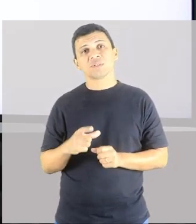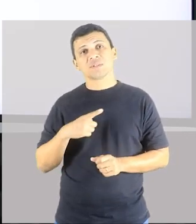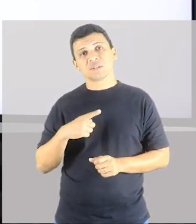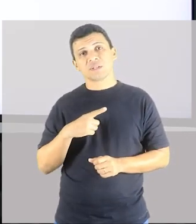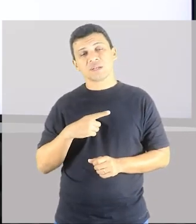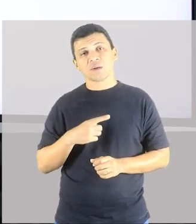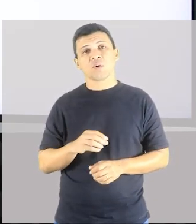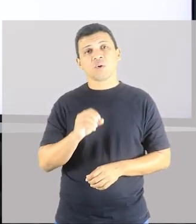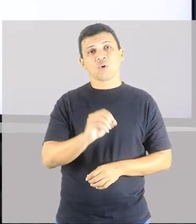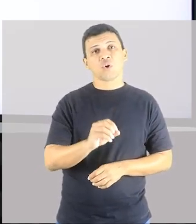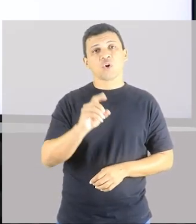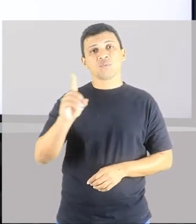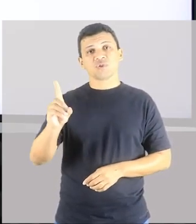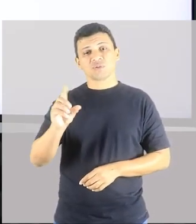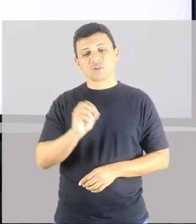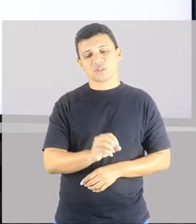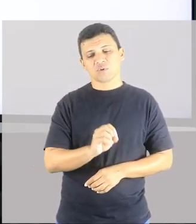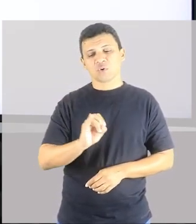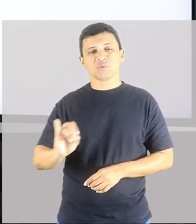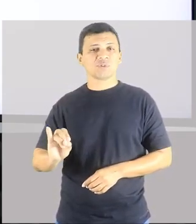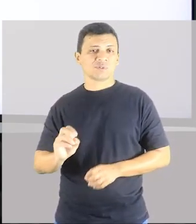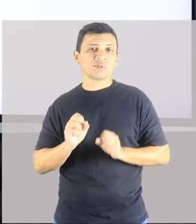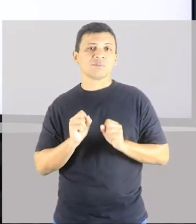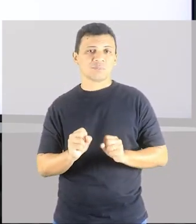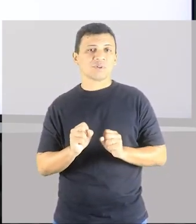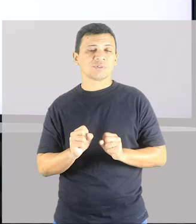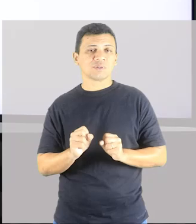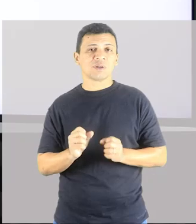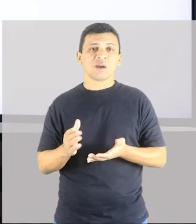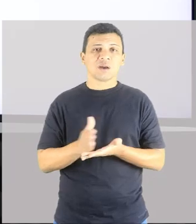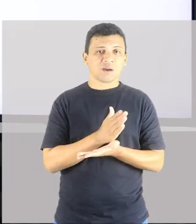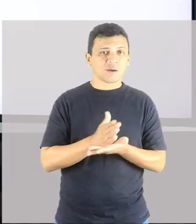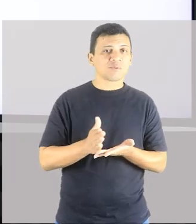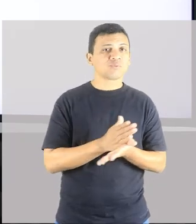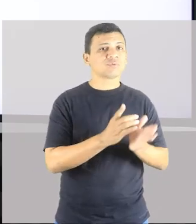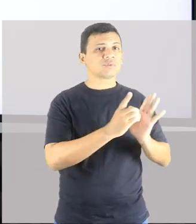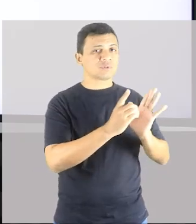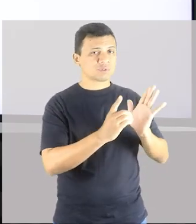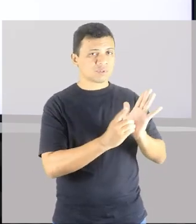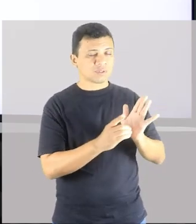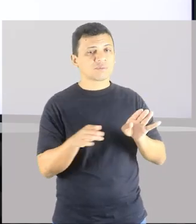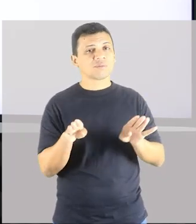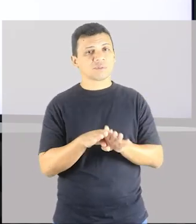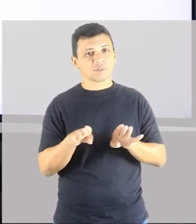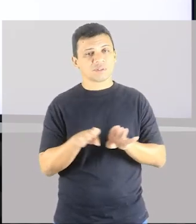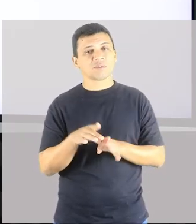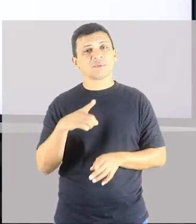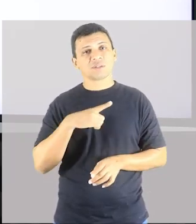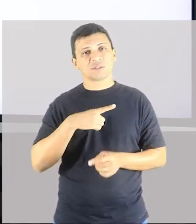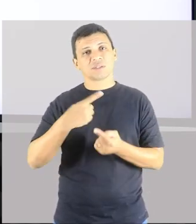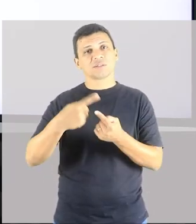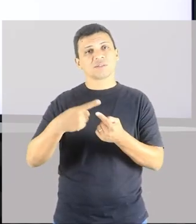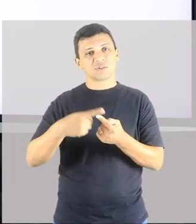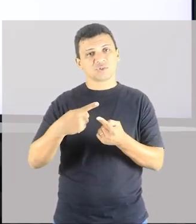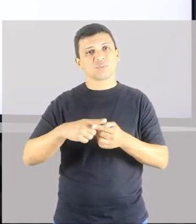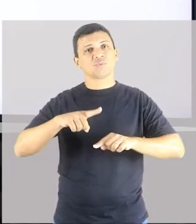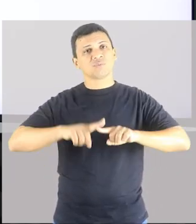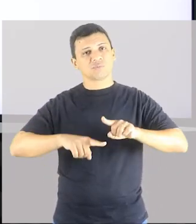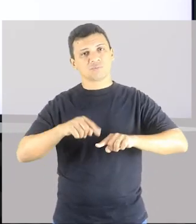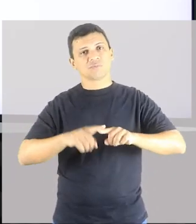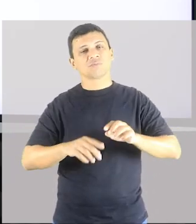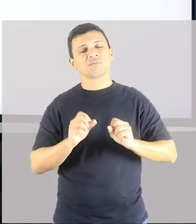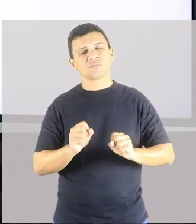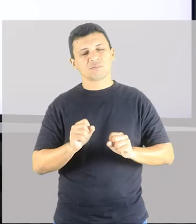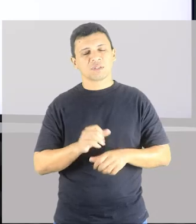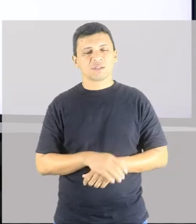objeto direto, um objeto indireto. Então, alguns dicionários podem oferecer também esse tipo de recurso. Então,